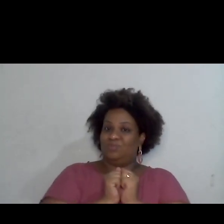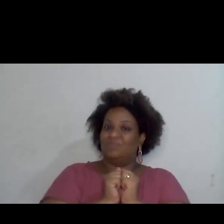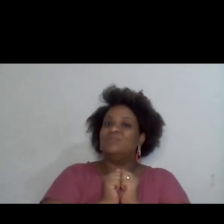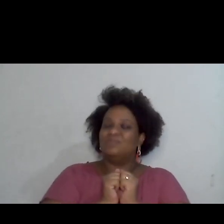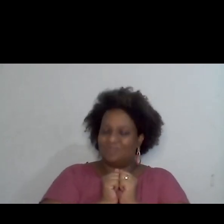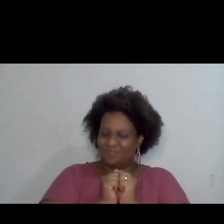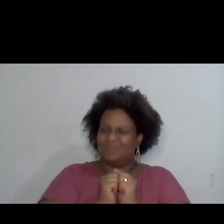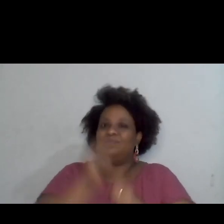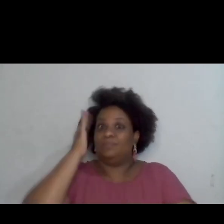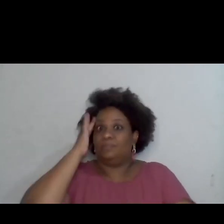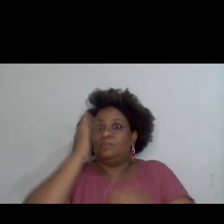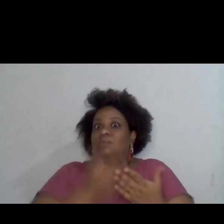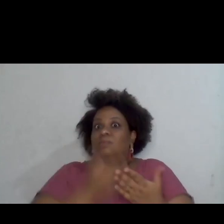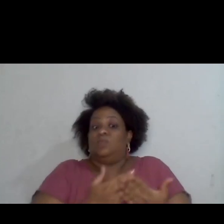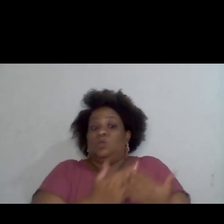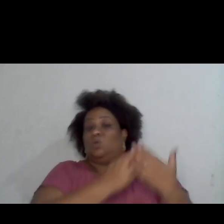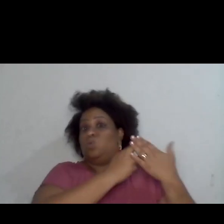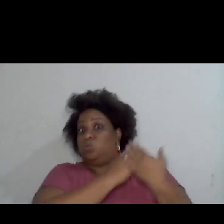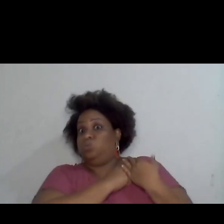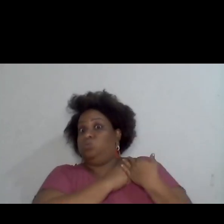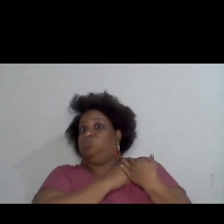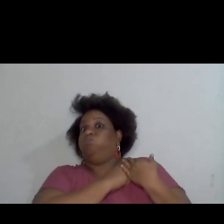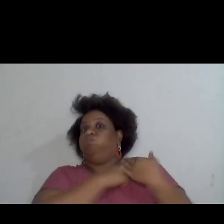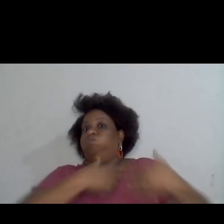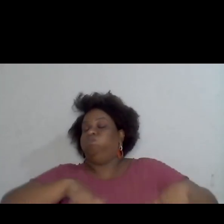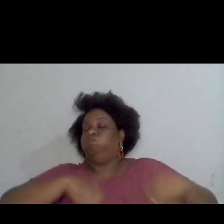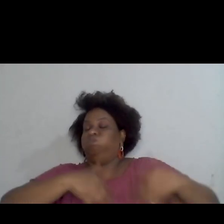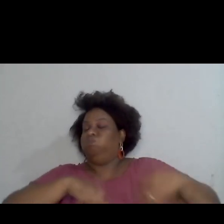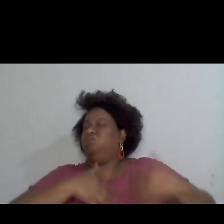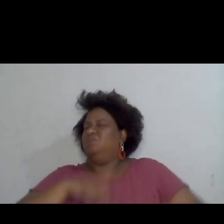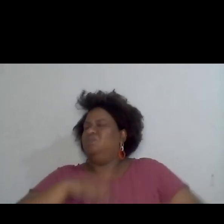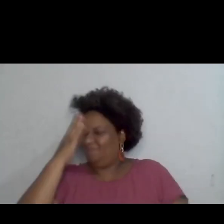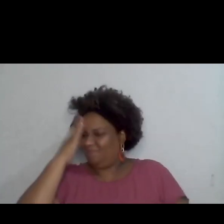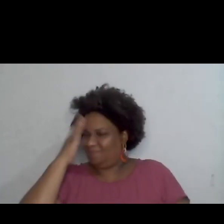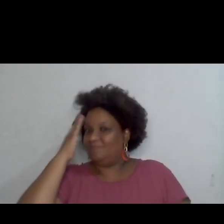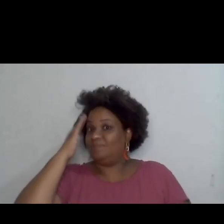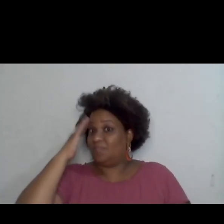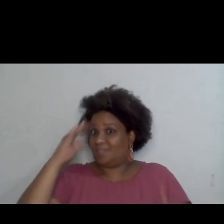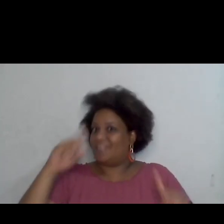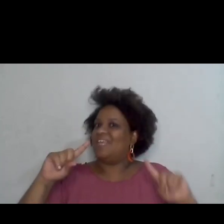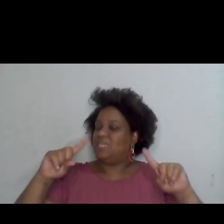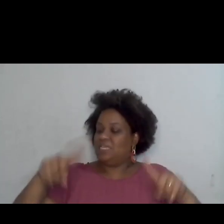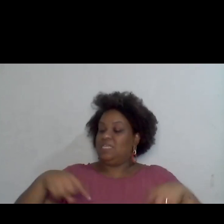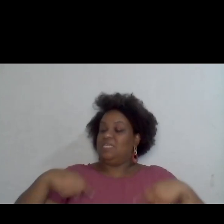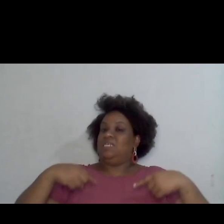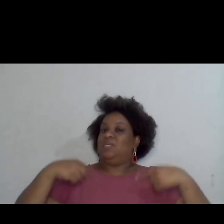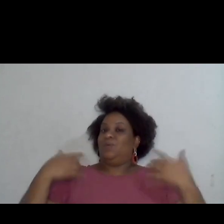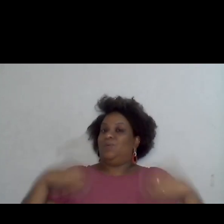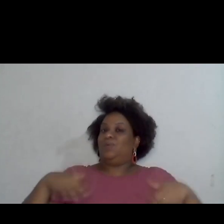da responsabilidade que eu aceitei. Eu sei o tamanho do desafio. Mas sei também o que eu vi e